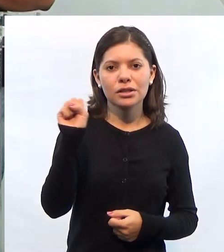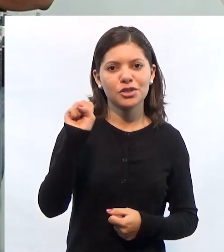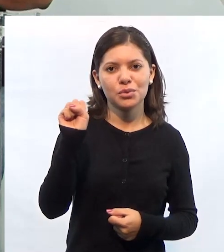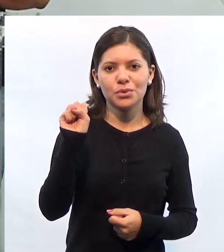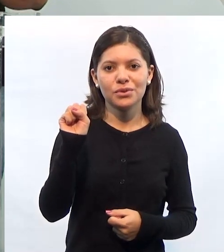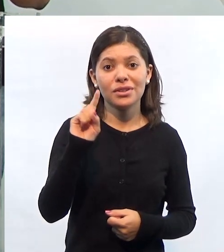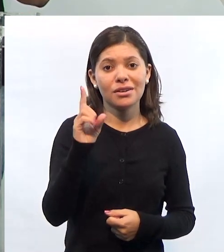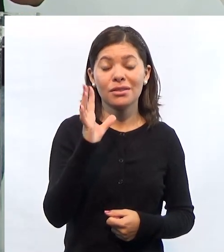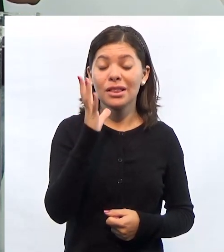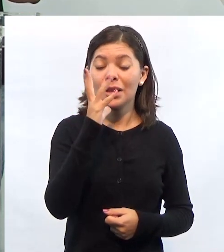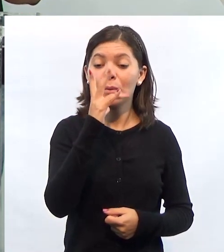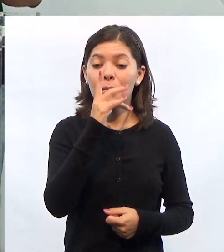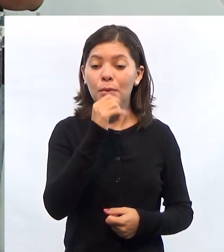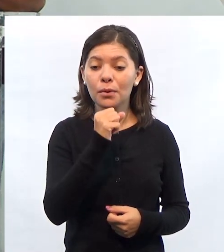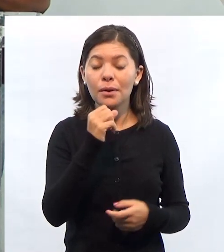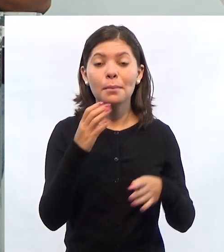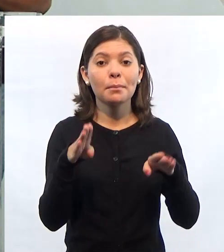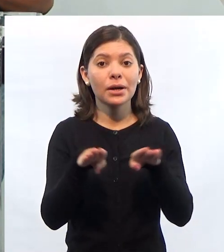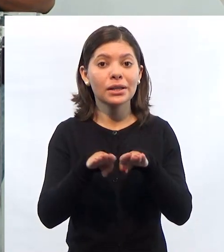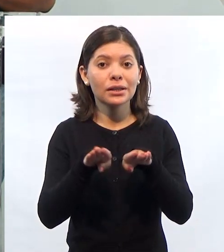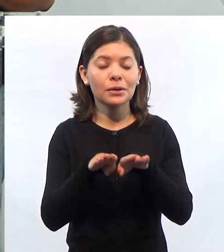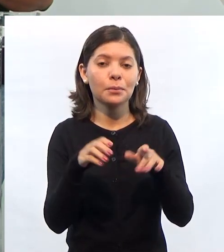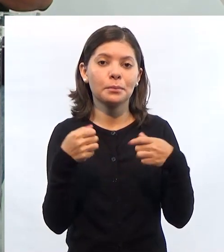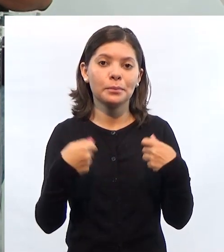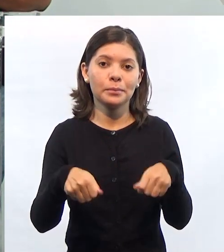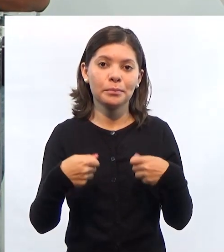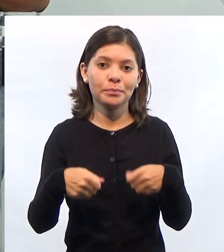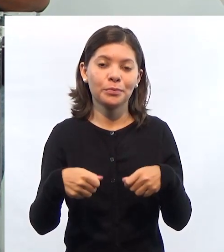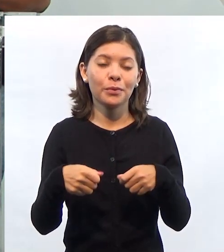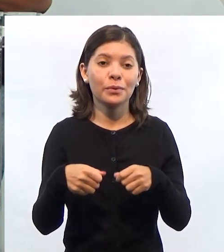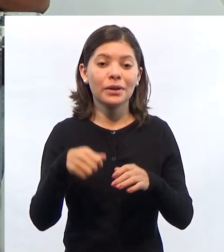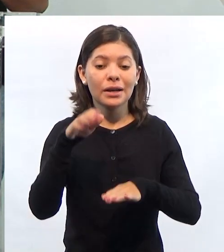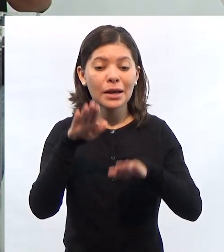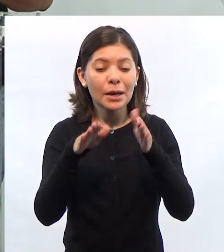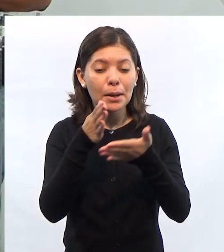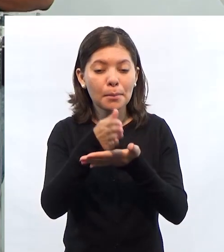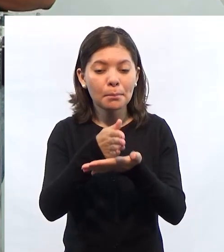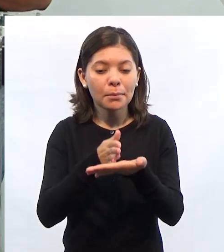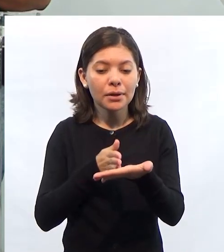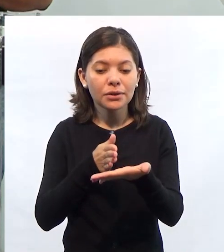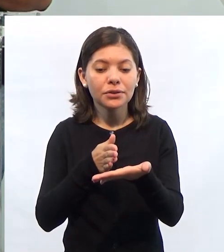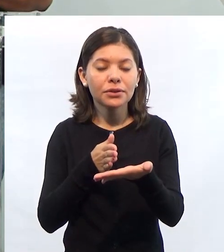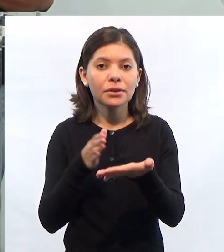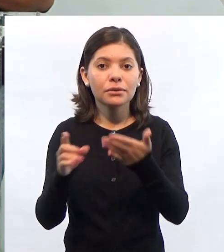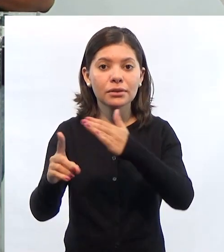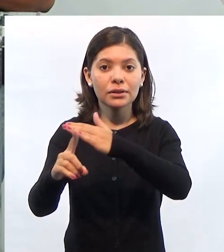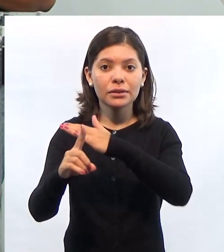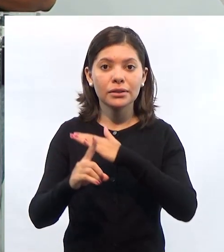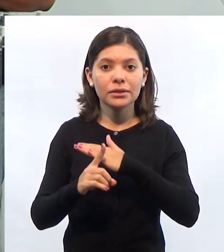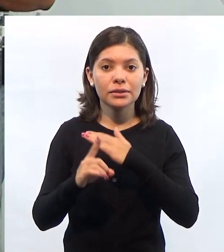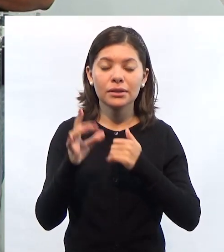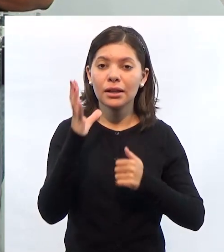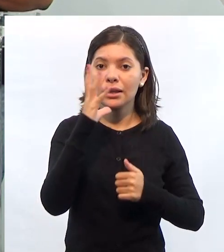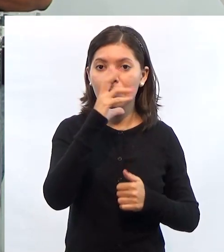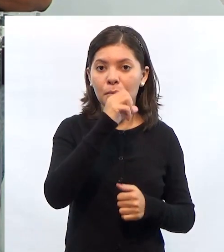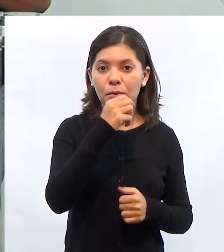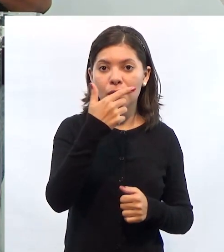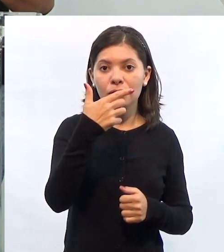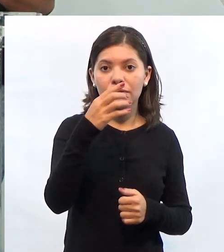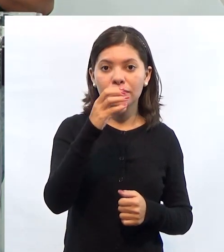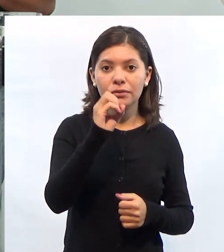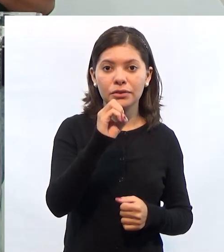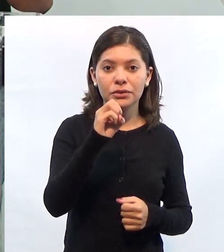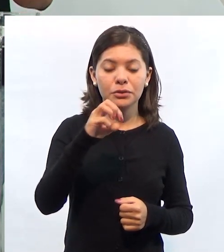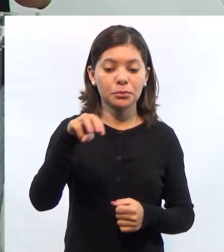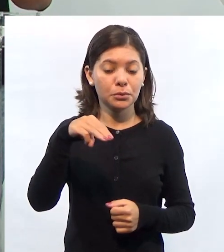estabelecido um padrão para ser comprado olha em média os clientes estão demorando 20 minutos o